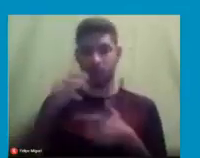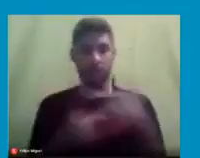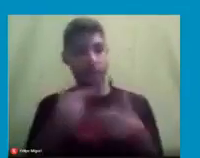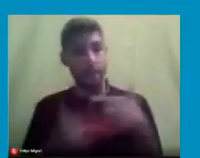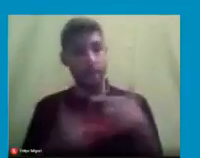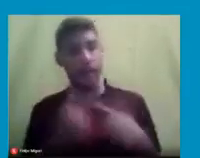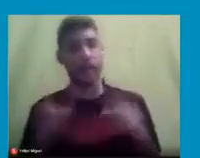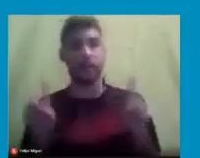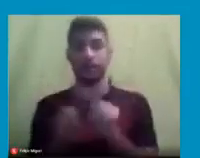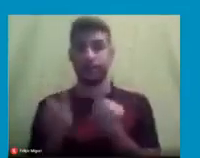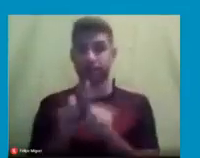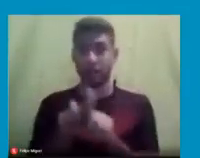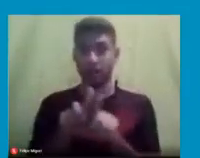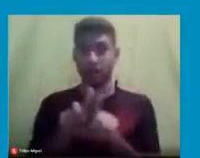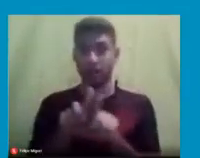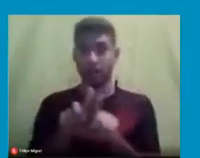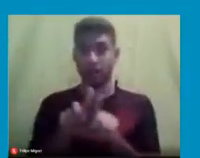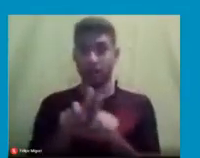fora